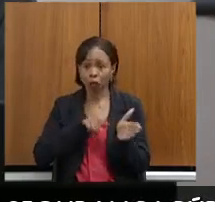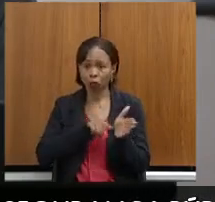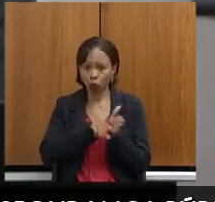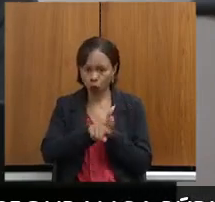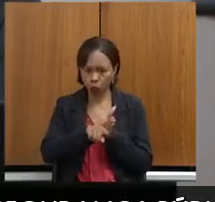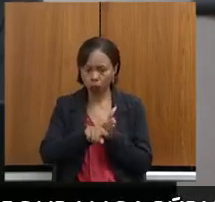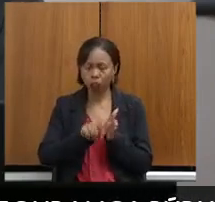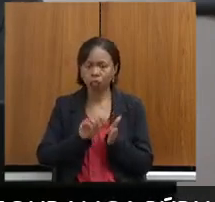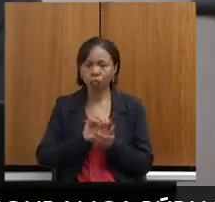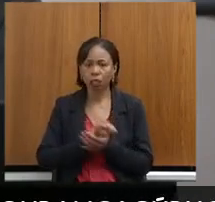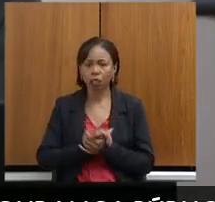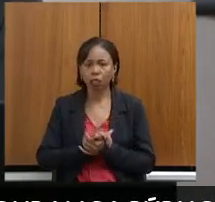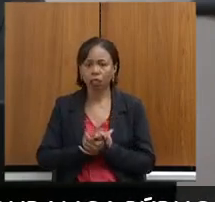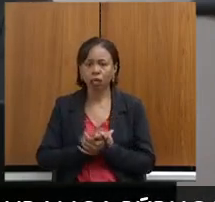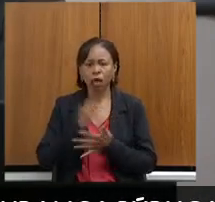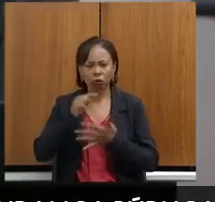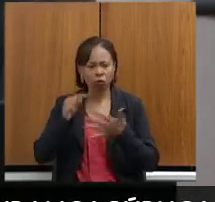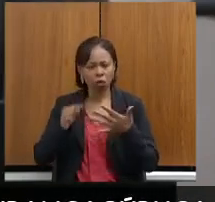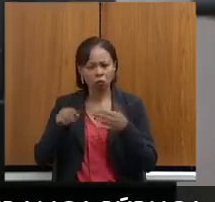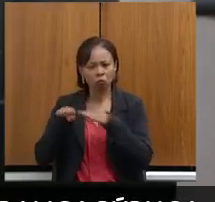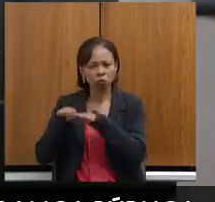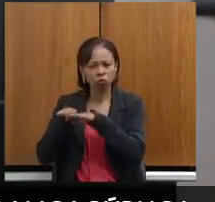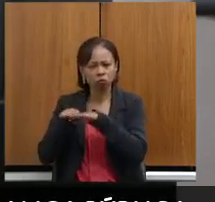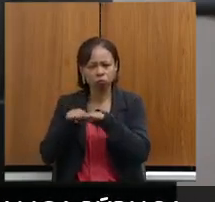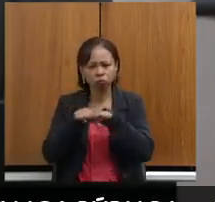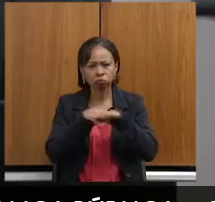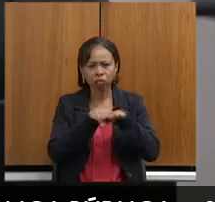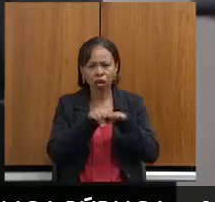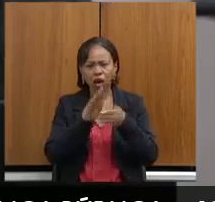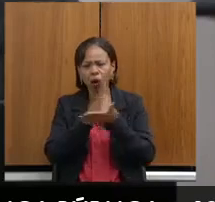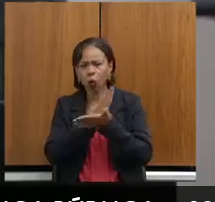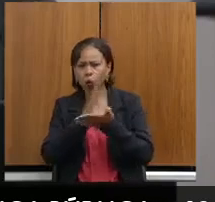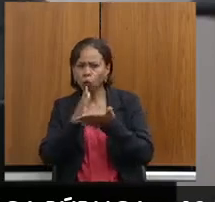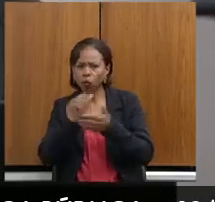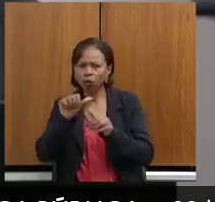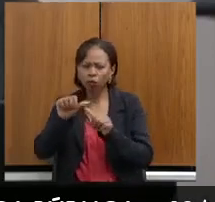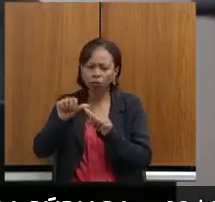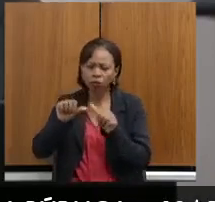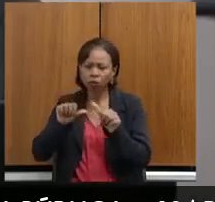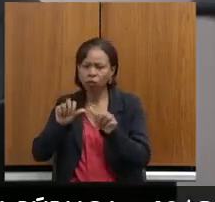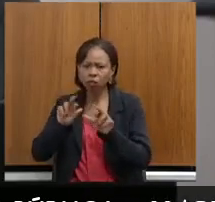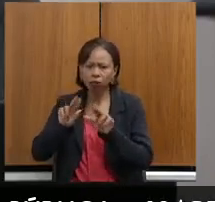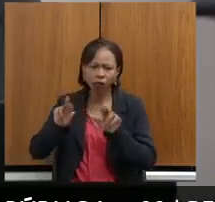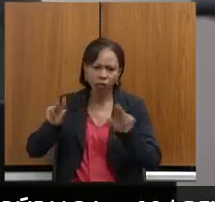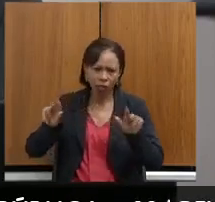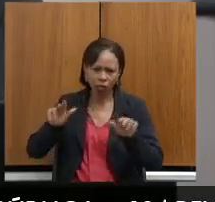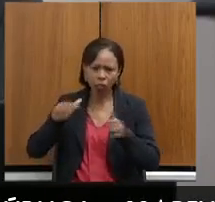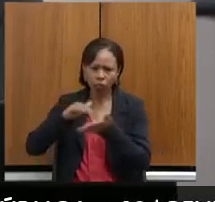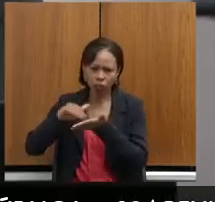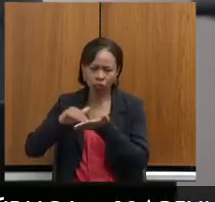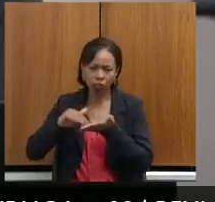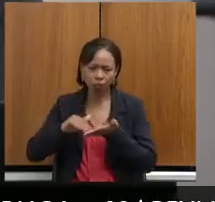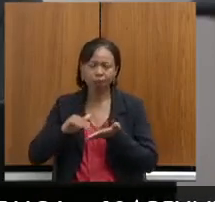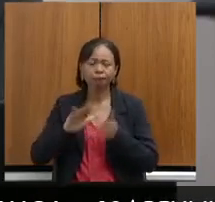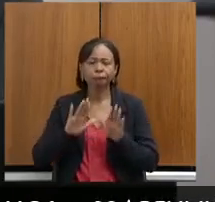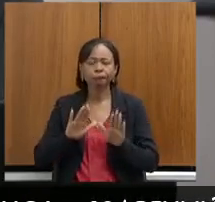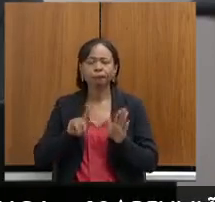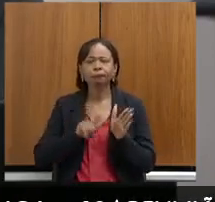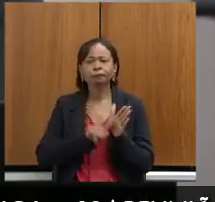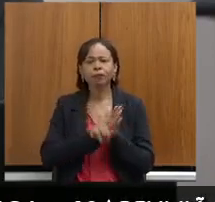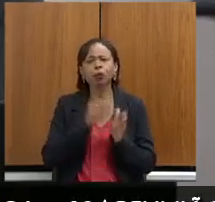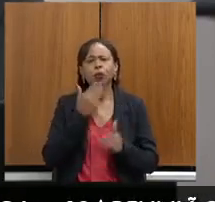foram praticamente padrão variando um pouco de pasta para passar secretário consegui terror Qual o